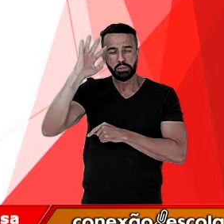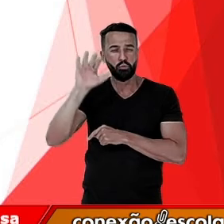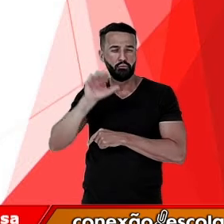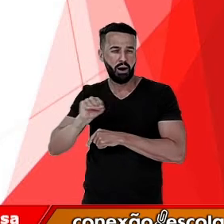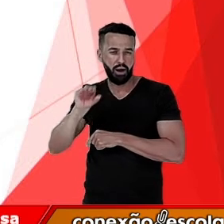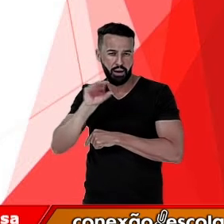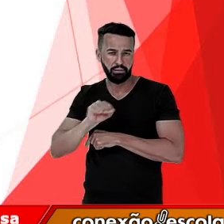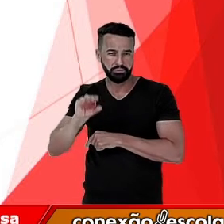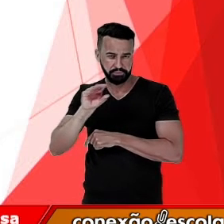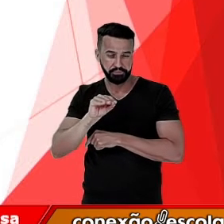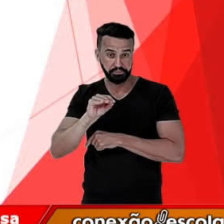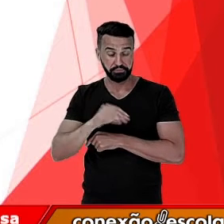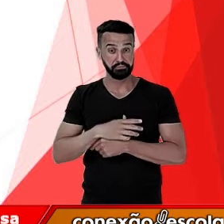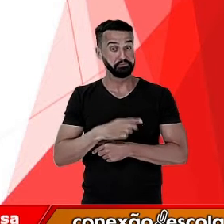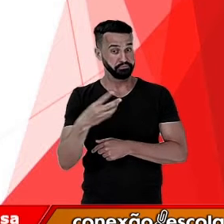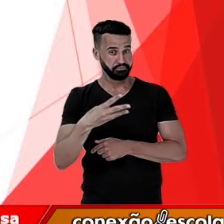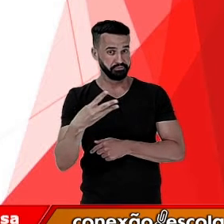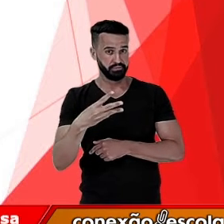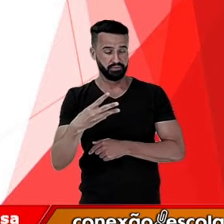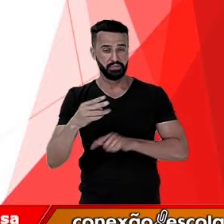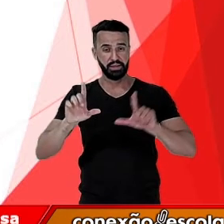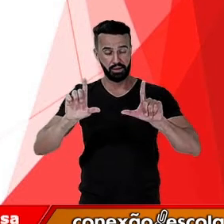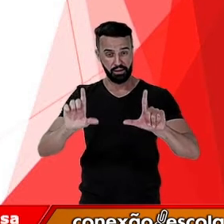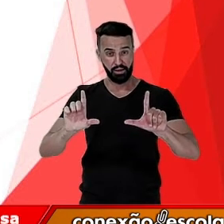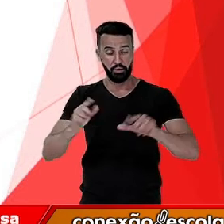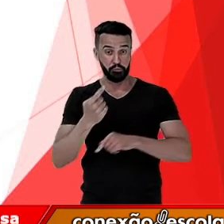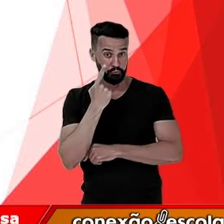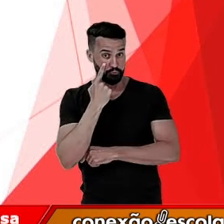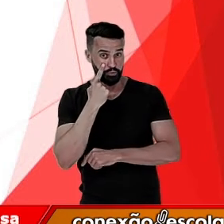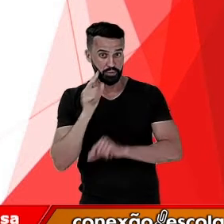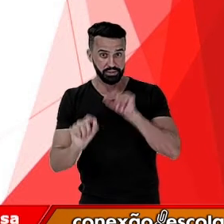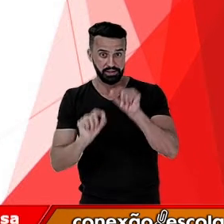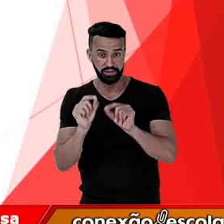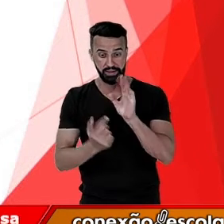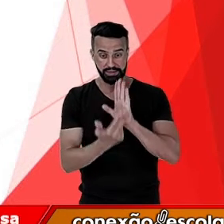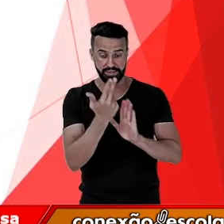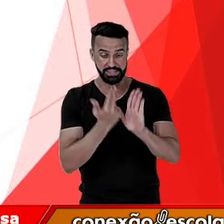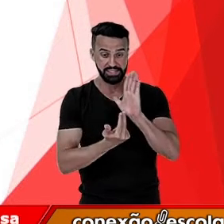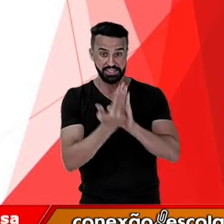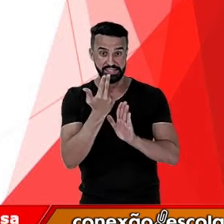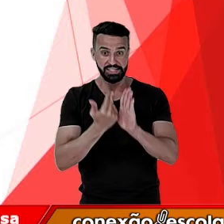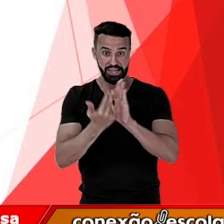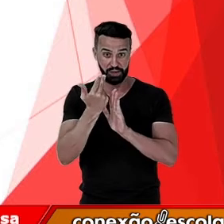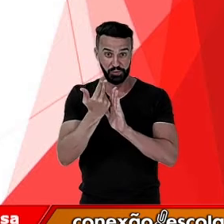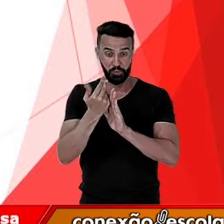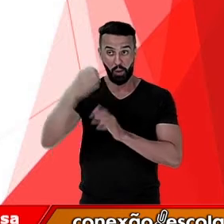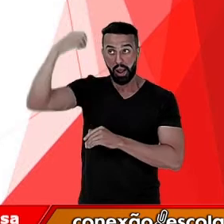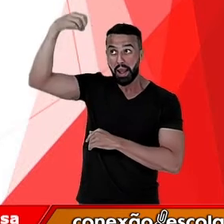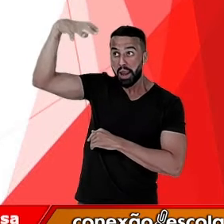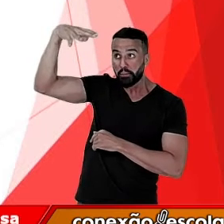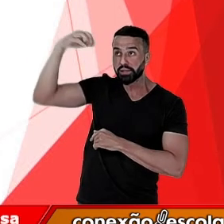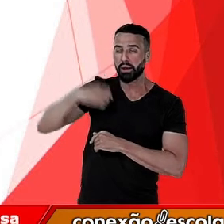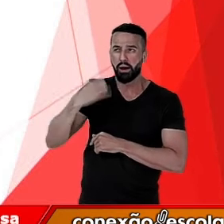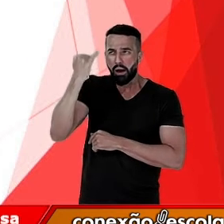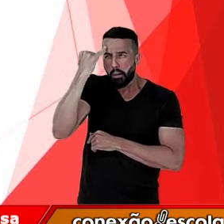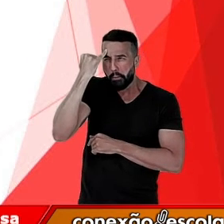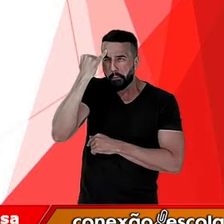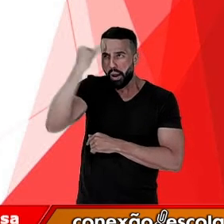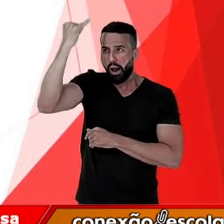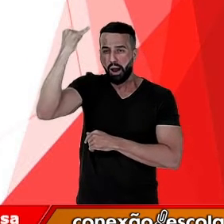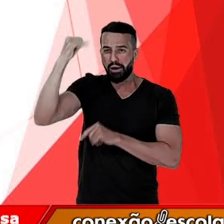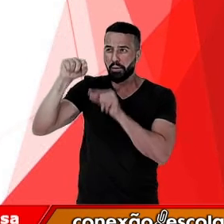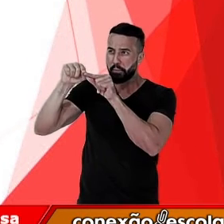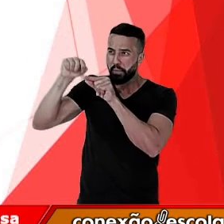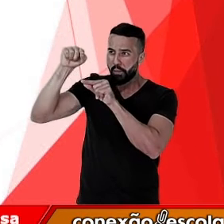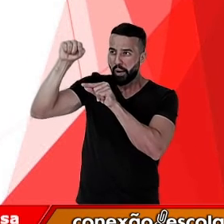Então, no terceiro quadrinho, nós observamos que tem o desenho de uma lâmpada e alguns pontilhados em direção à cabeça